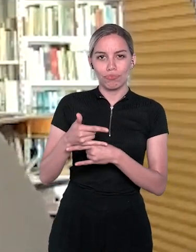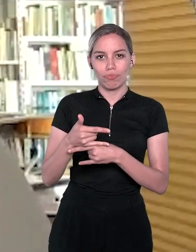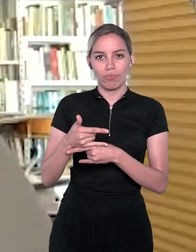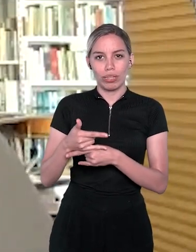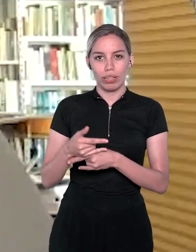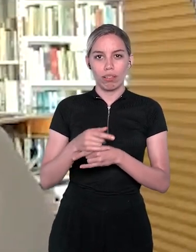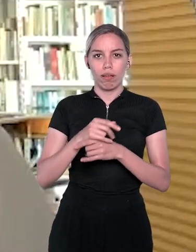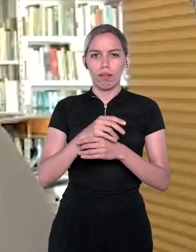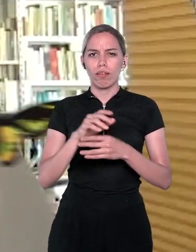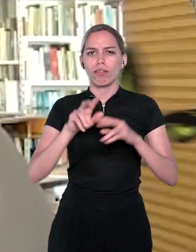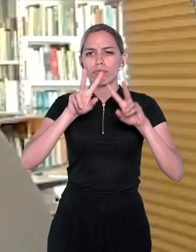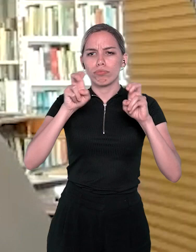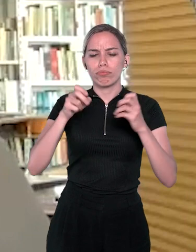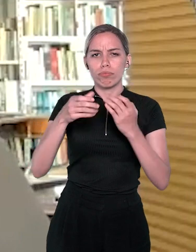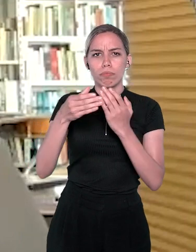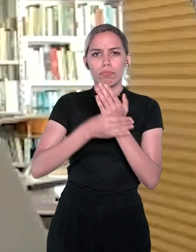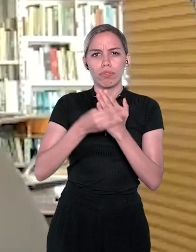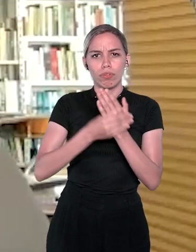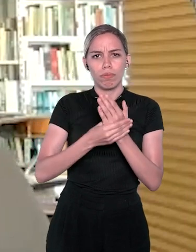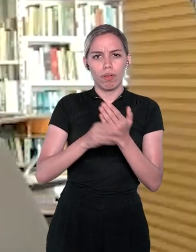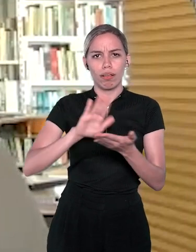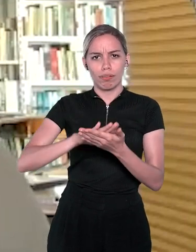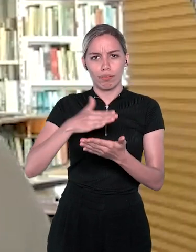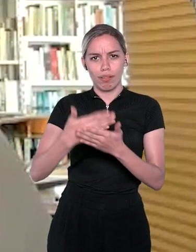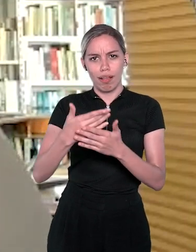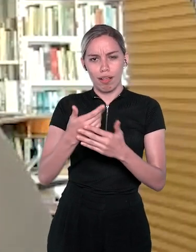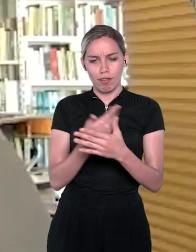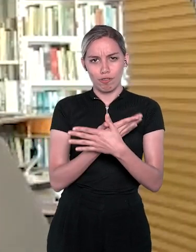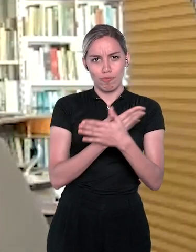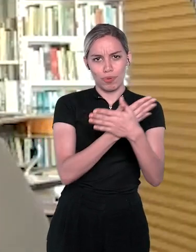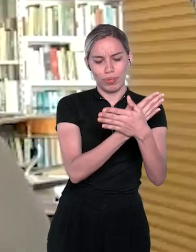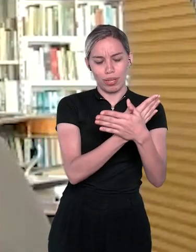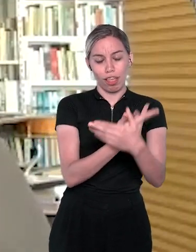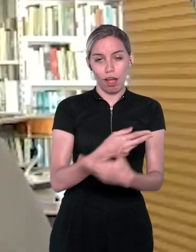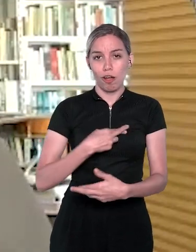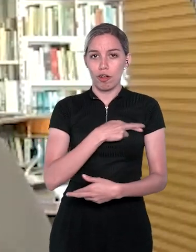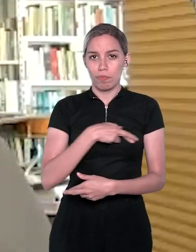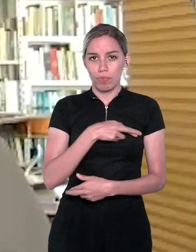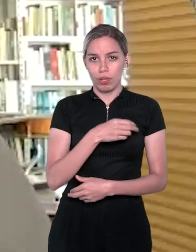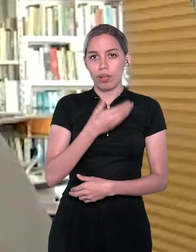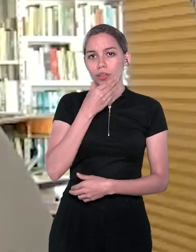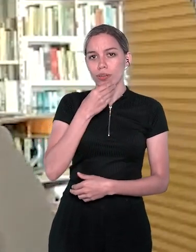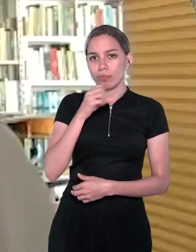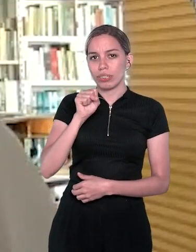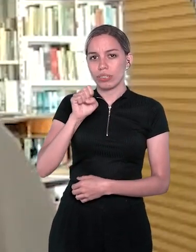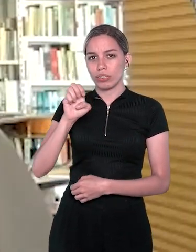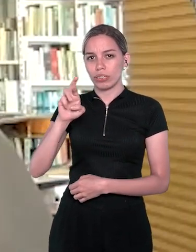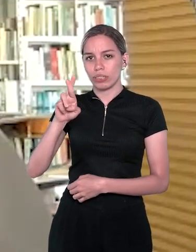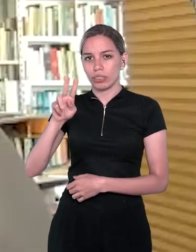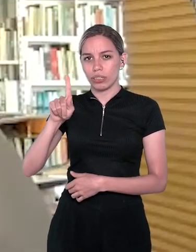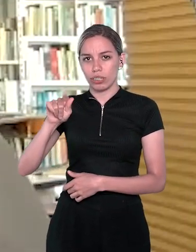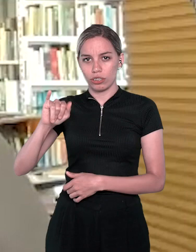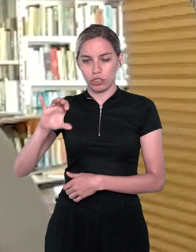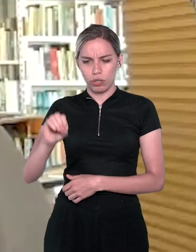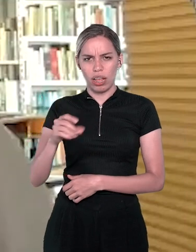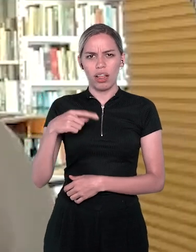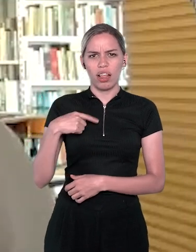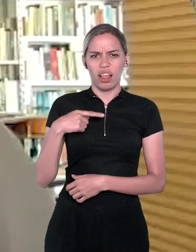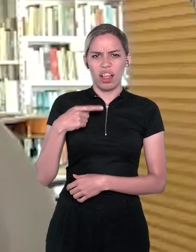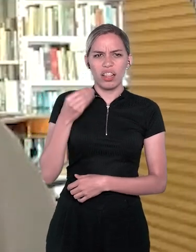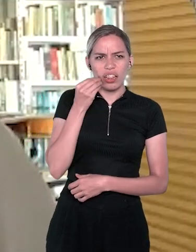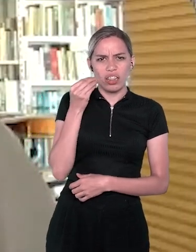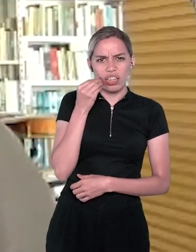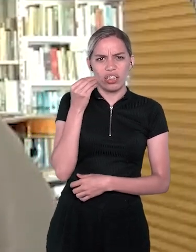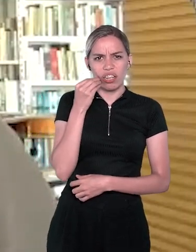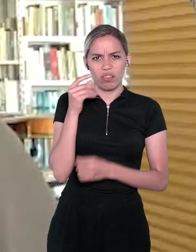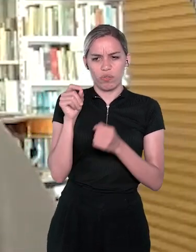de conversas sobre o livro Intérprete de Borboletas, romance de Sérgio Abranches. Essa tentativa que a